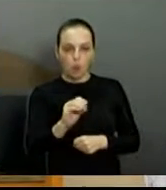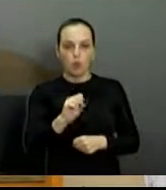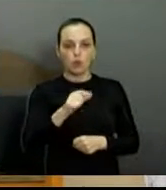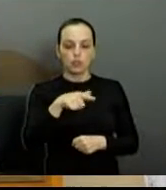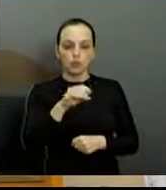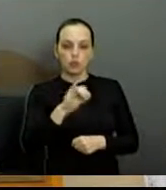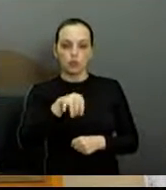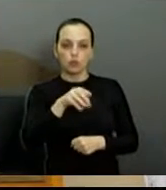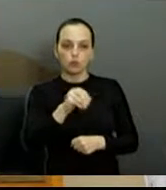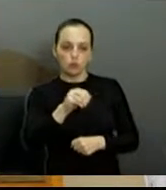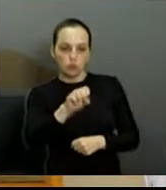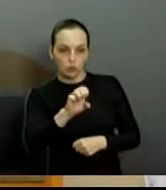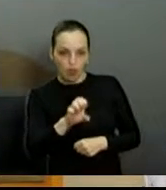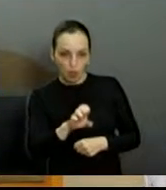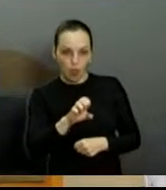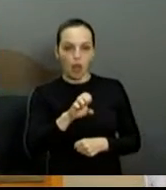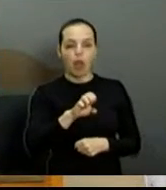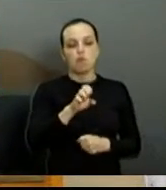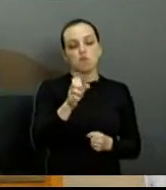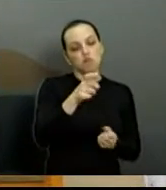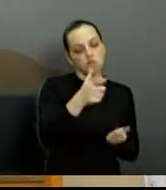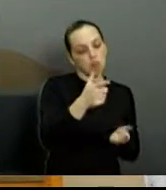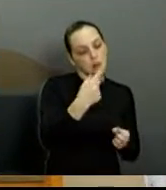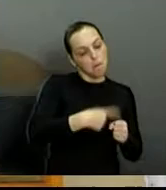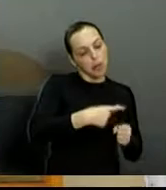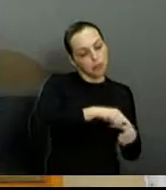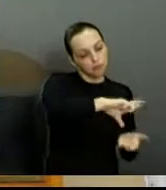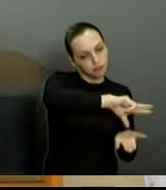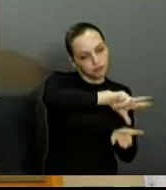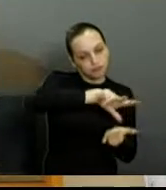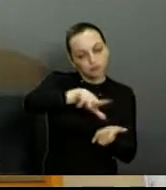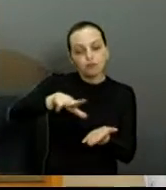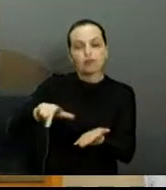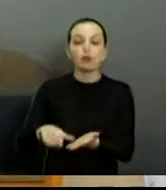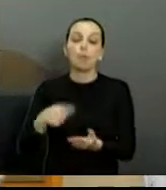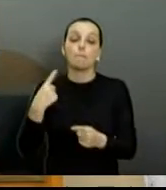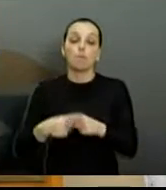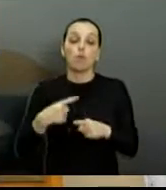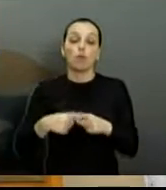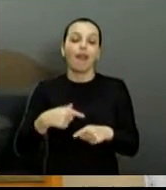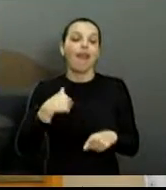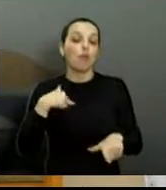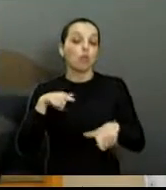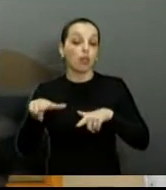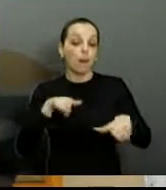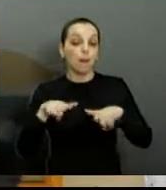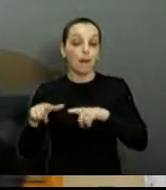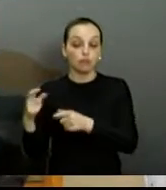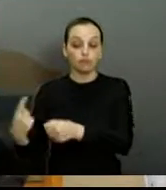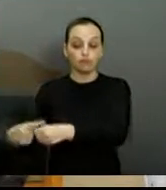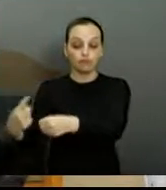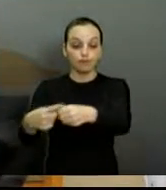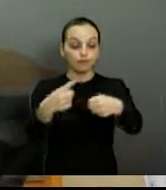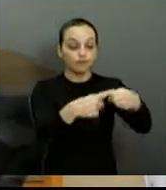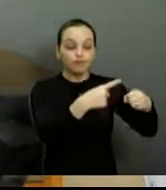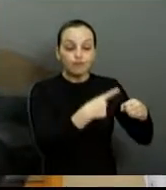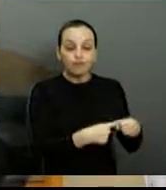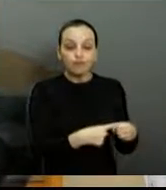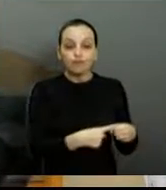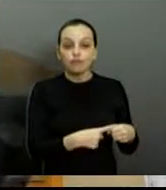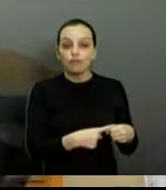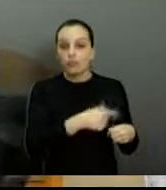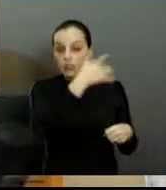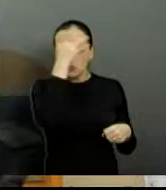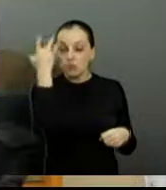jardim universal e morumbi e outros bairros ali porque eu falo isso porque o trabalho ali gente andou todo dia nas ruas é cobrança atrás da